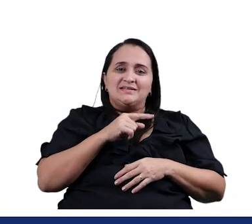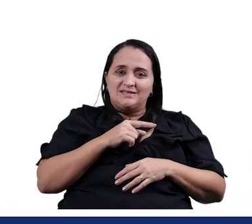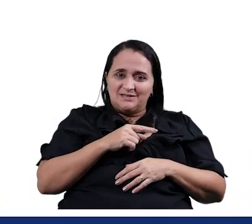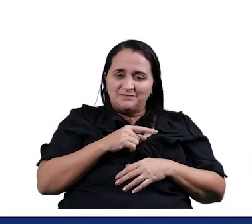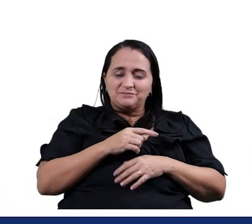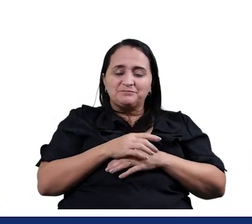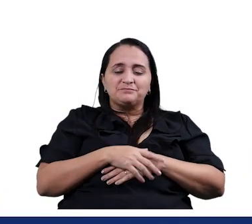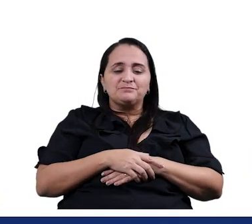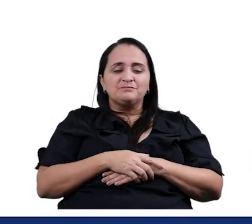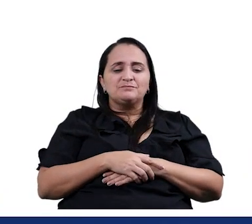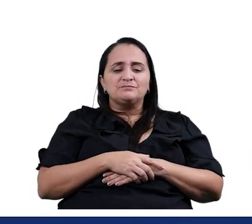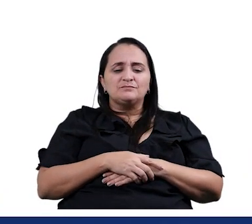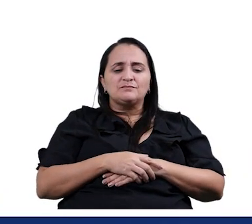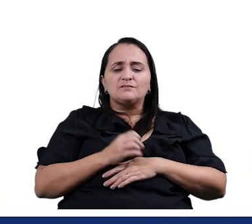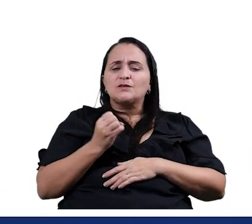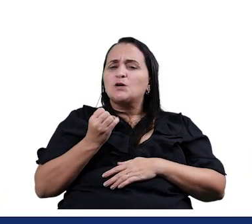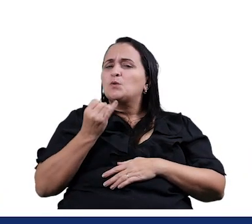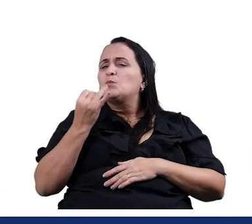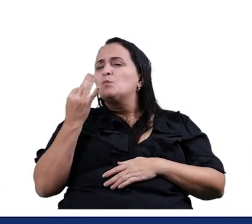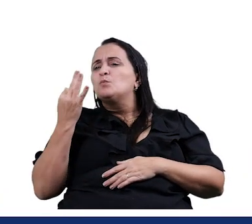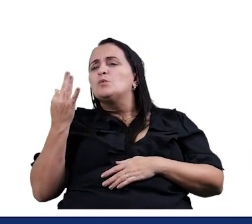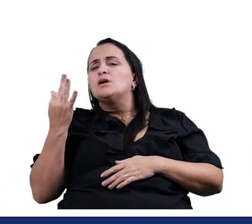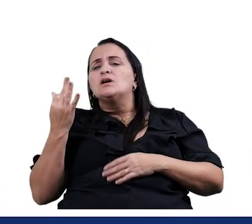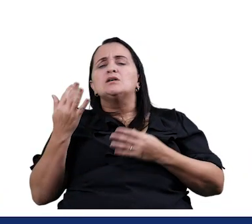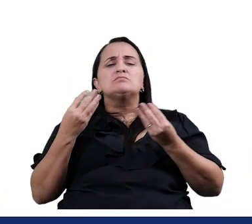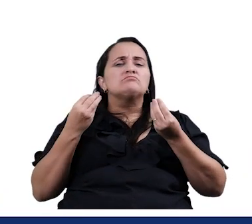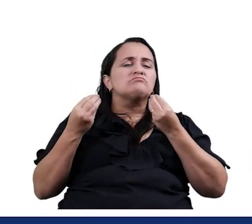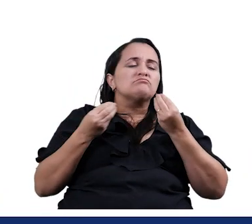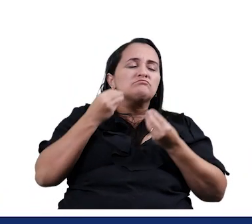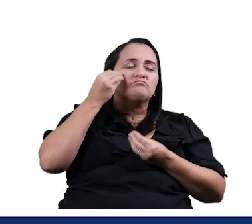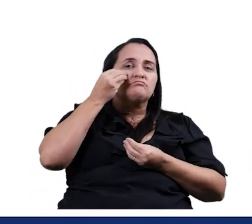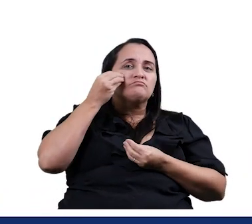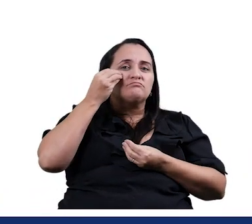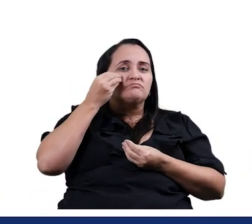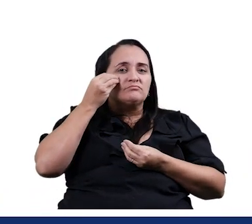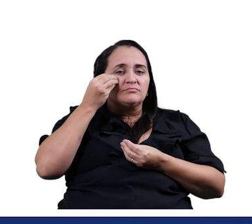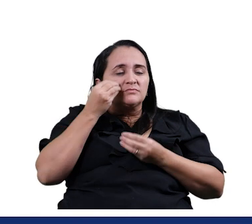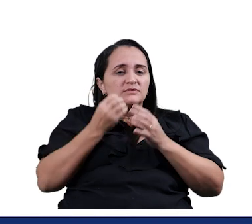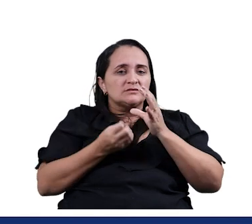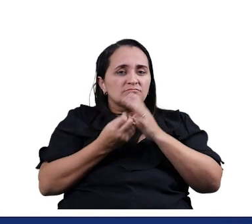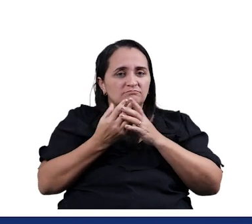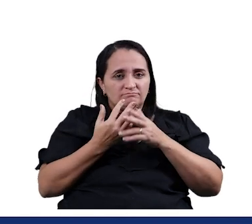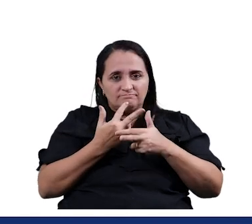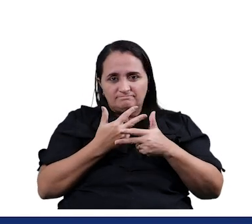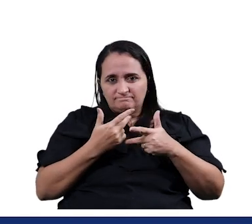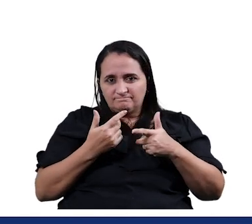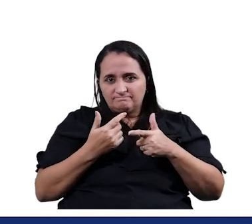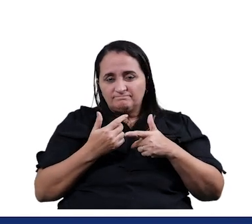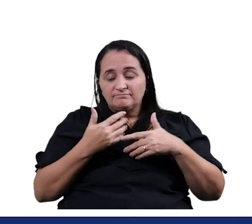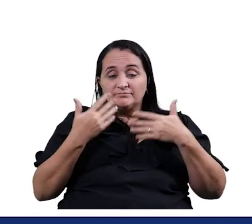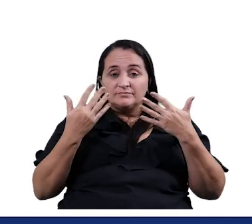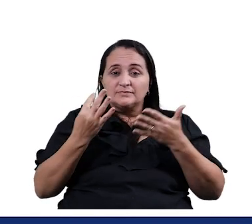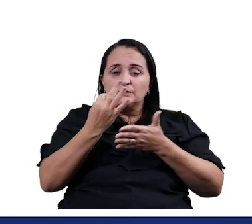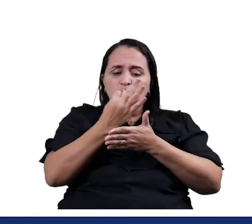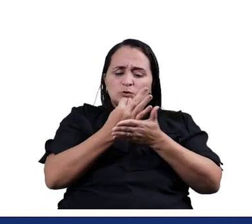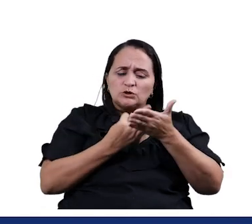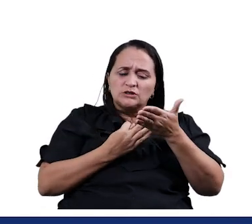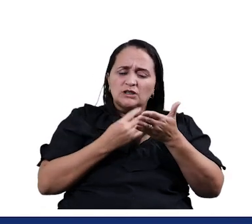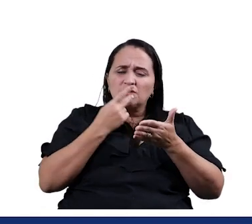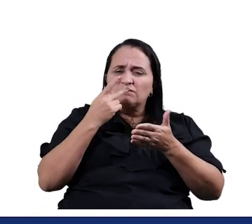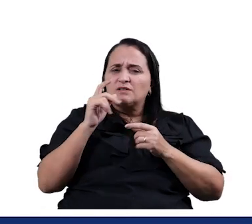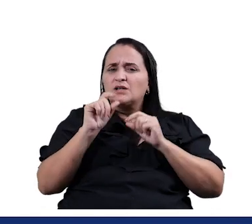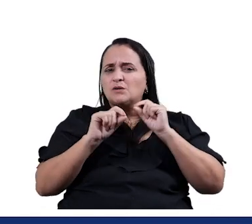Outra pergunta: quais as experiências e feitos dele? E aí, esse texto traz um